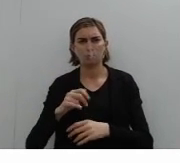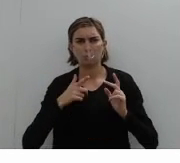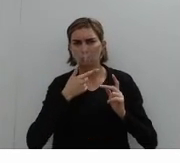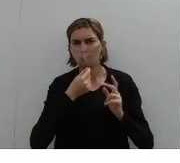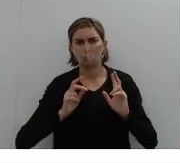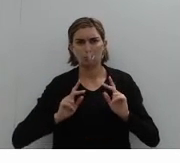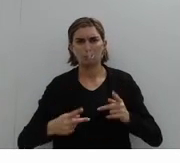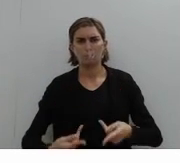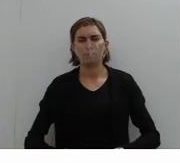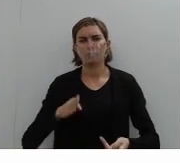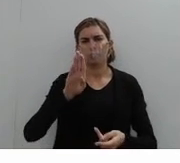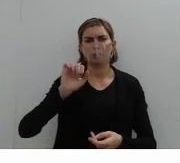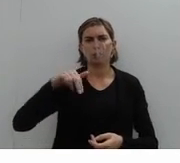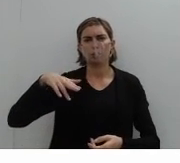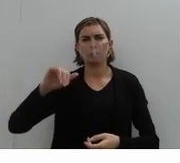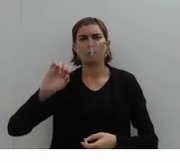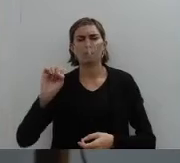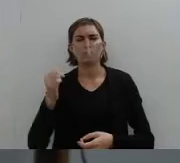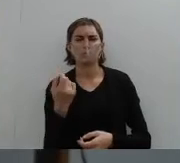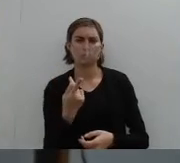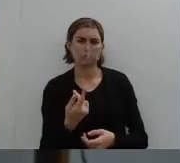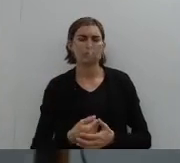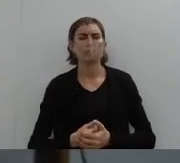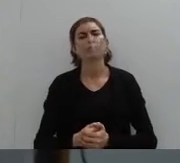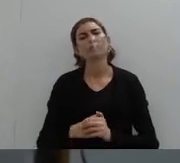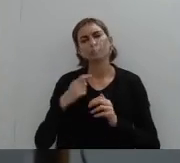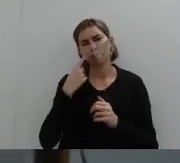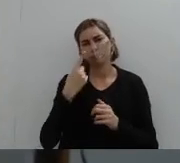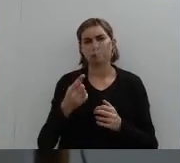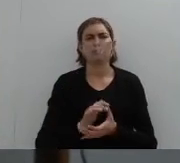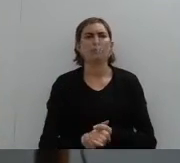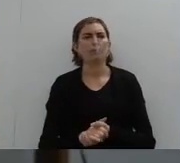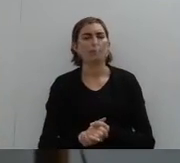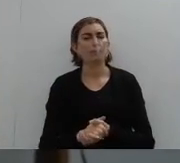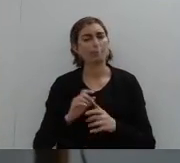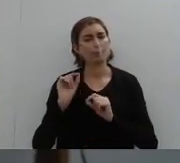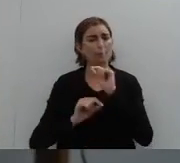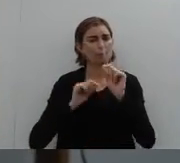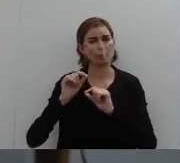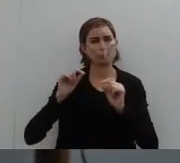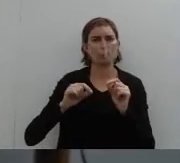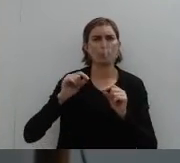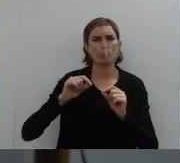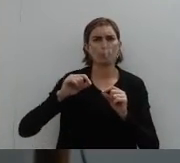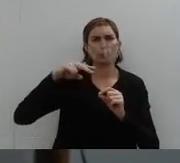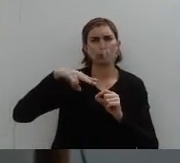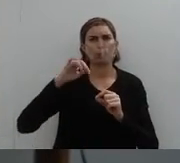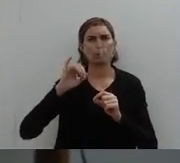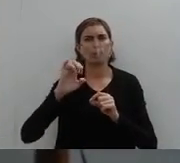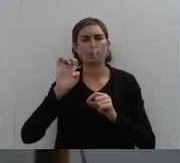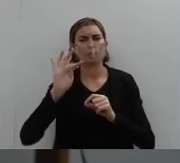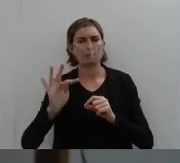homem além do homem. Vamos rapidinho ver aqui esses pontos. Veja, o que é que Nietzsche diz? Estão lembrados daquela pergunta que eu